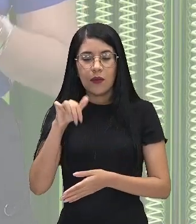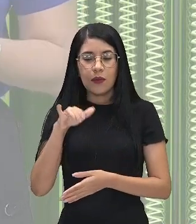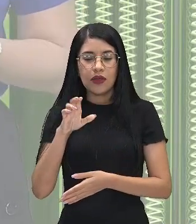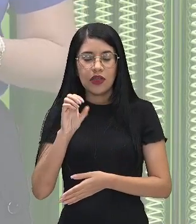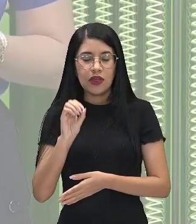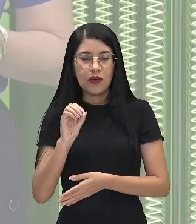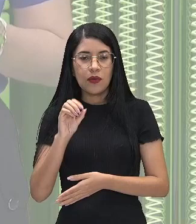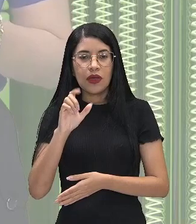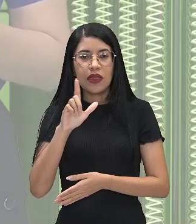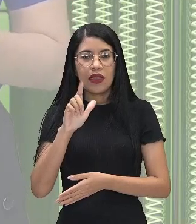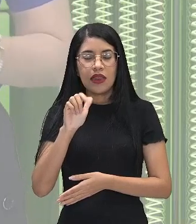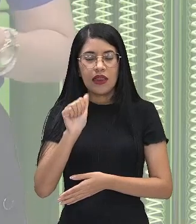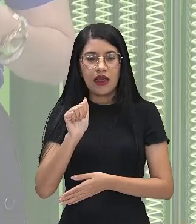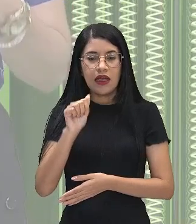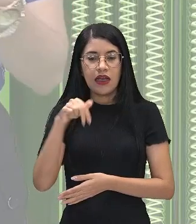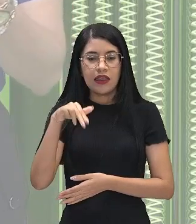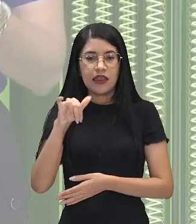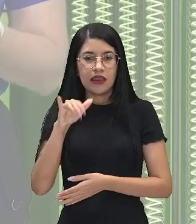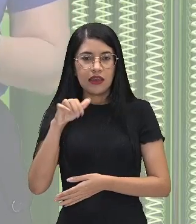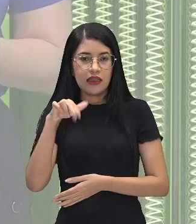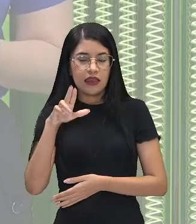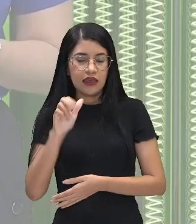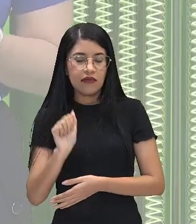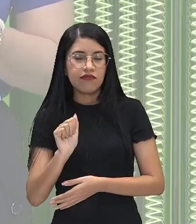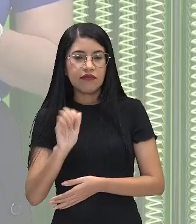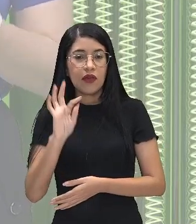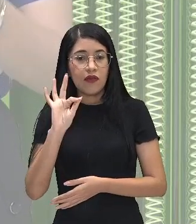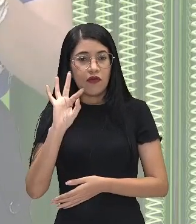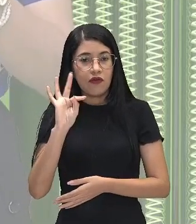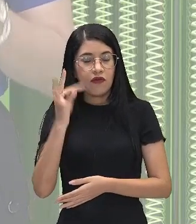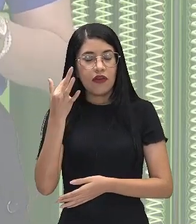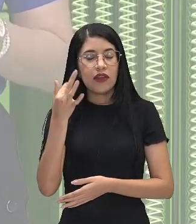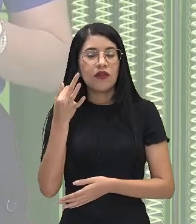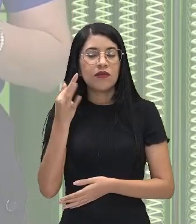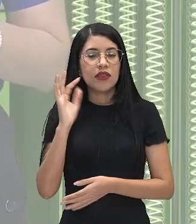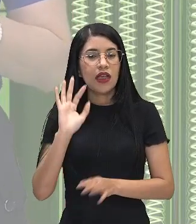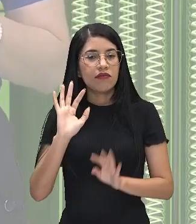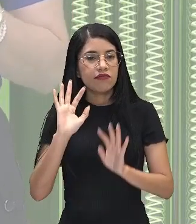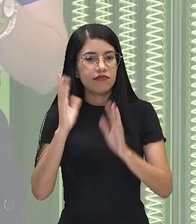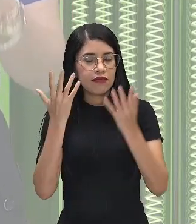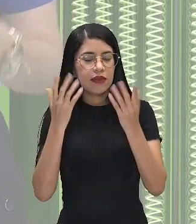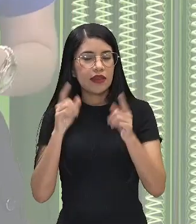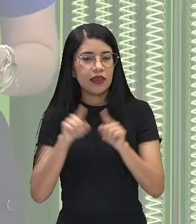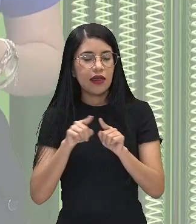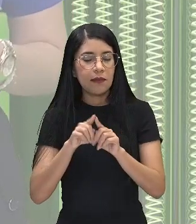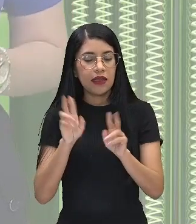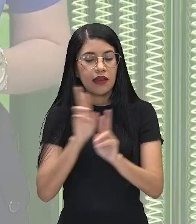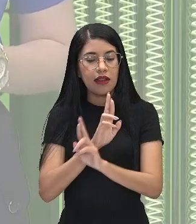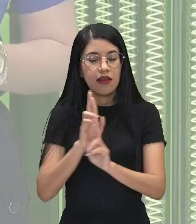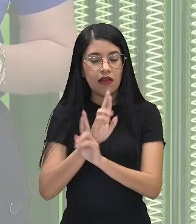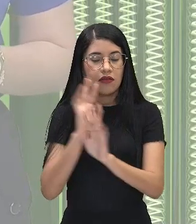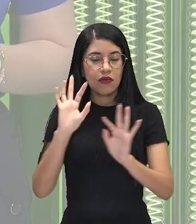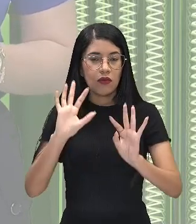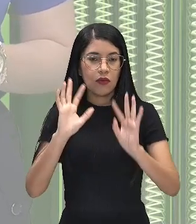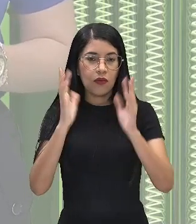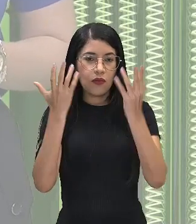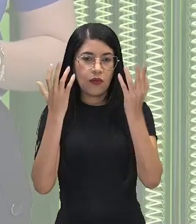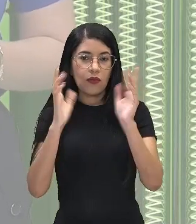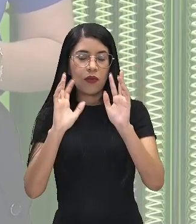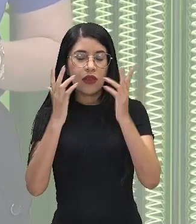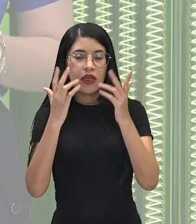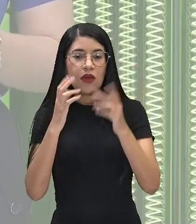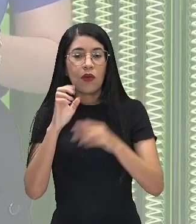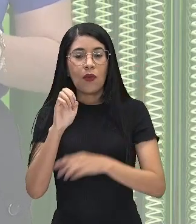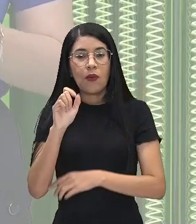e Laninha. Então, são fenômenos naturais que estão relacionados com o clima. No caso do